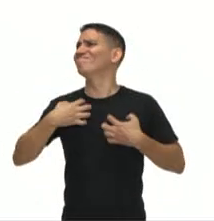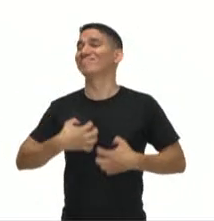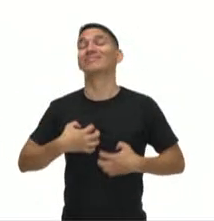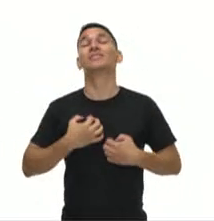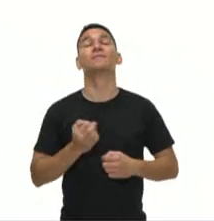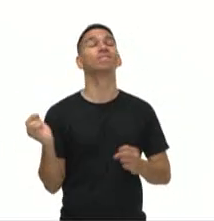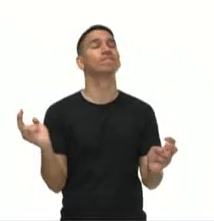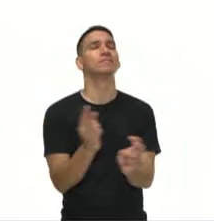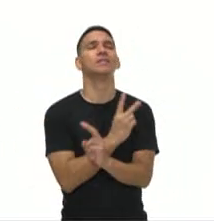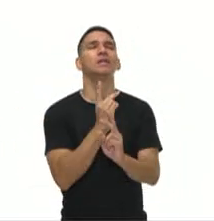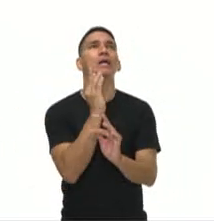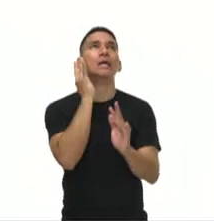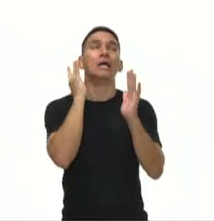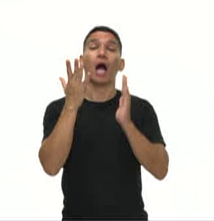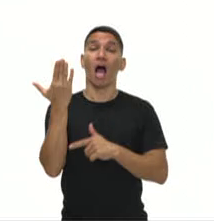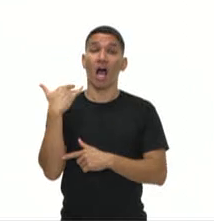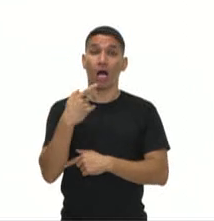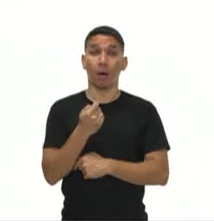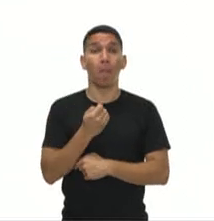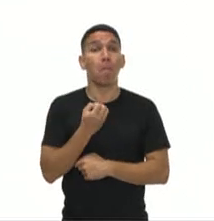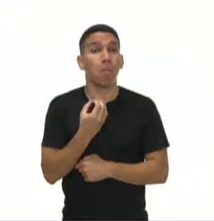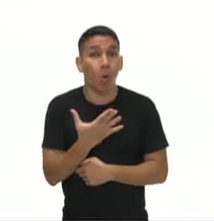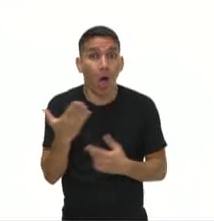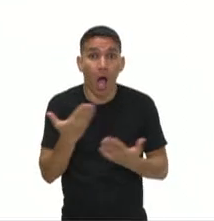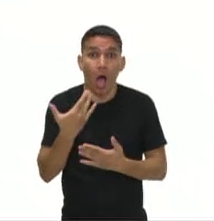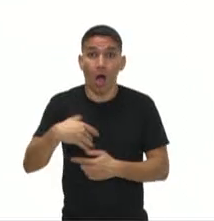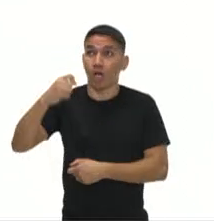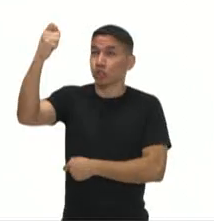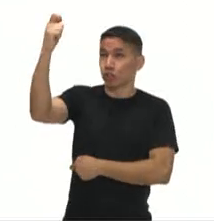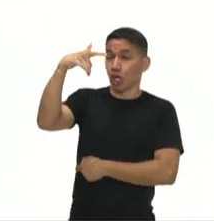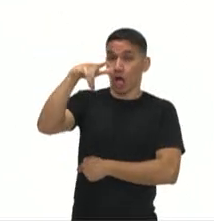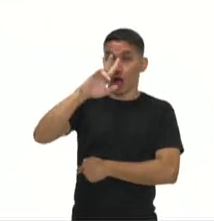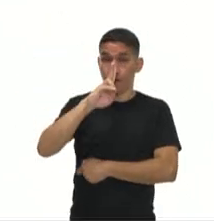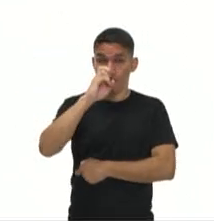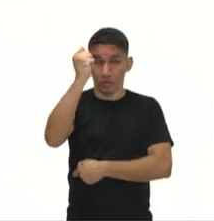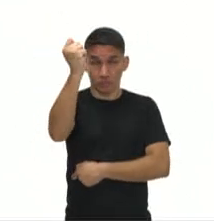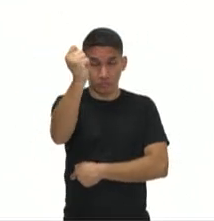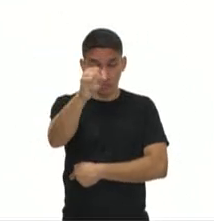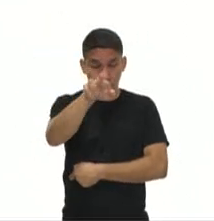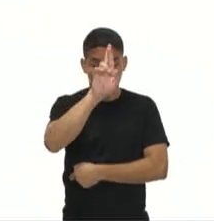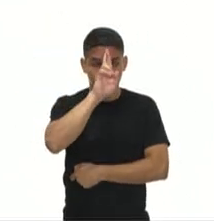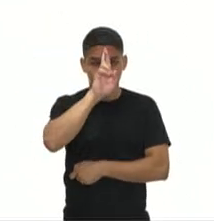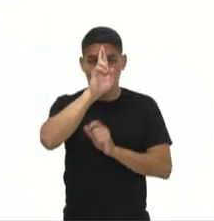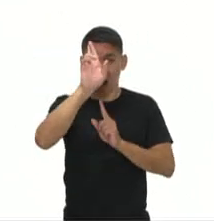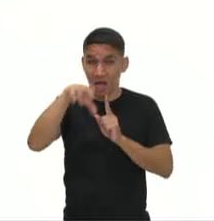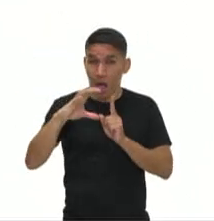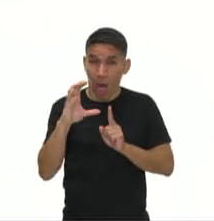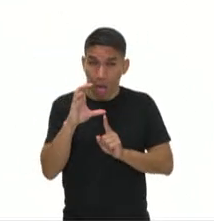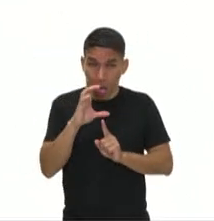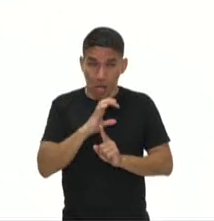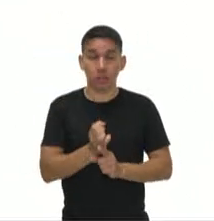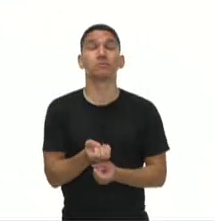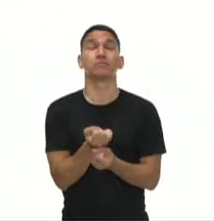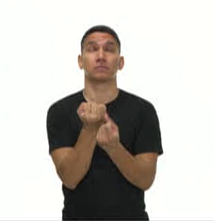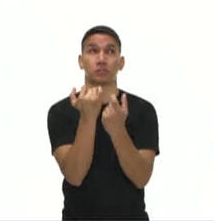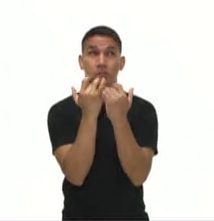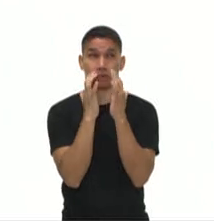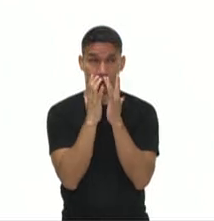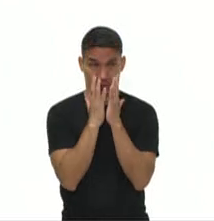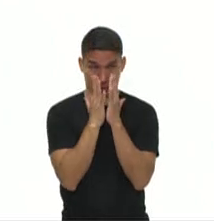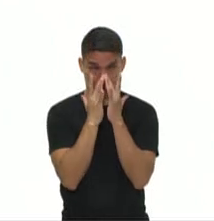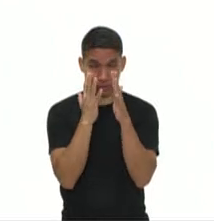fina, antes tão boa, agora ao sol do meio-dia, tornava-se quente e árida. E ao penetrar pelo